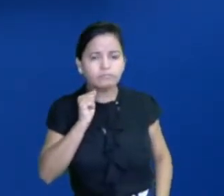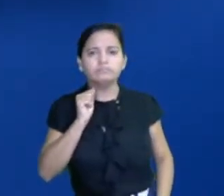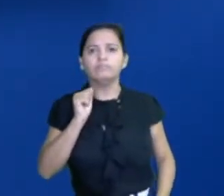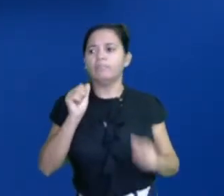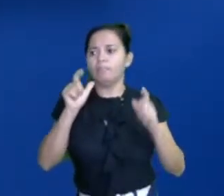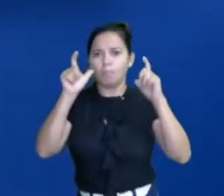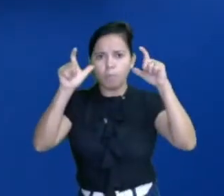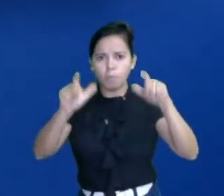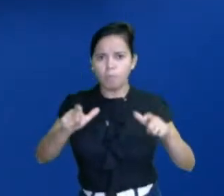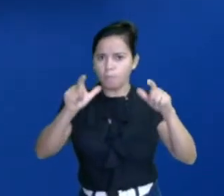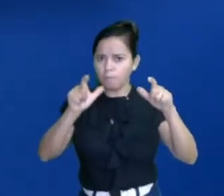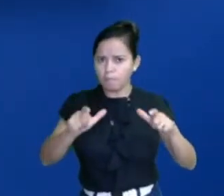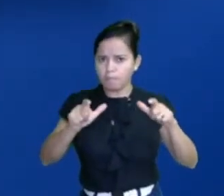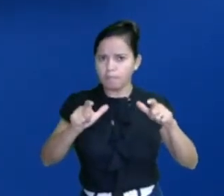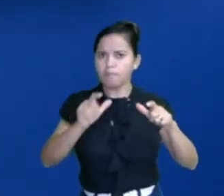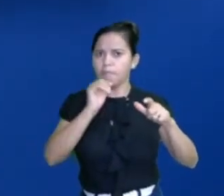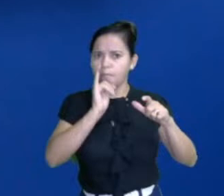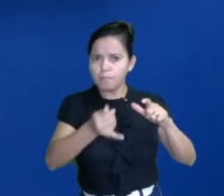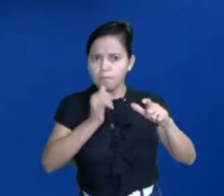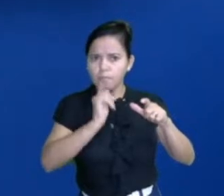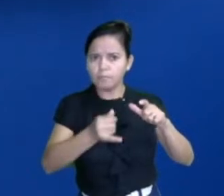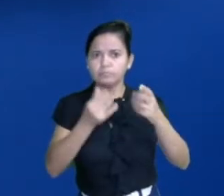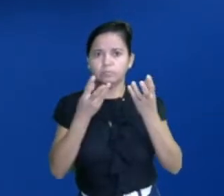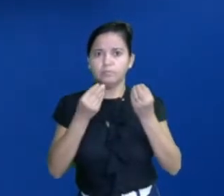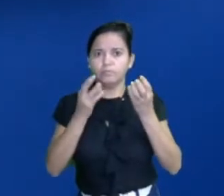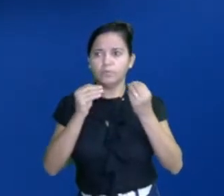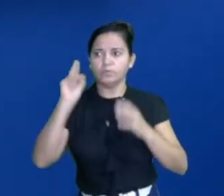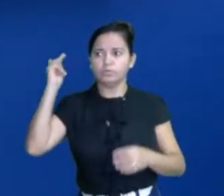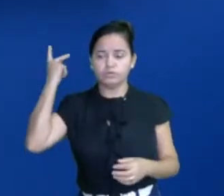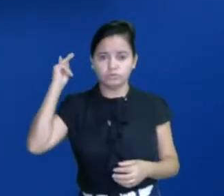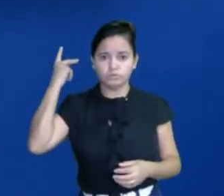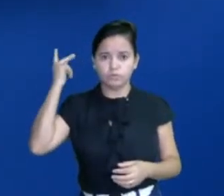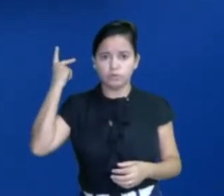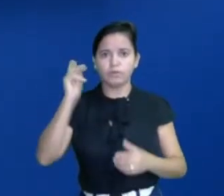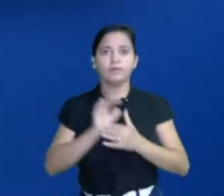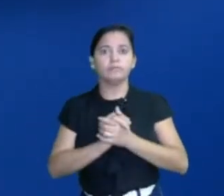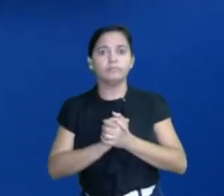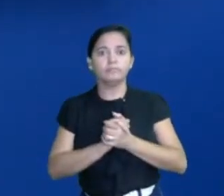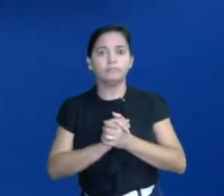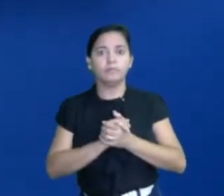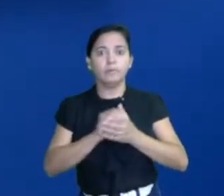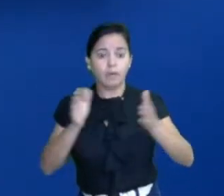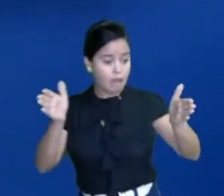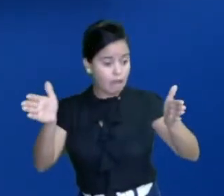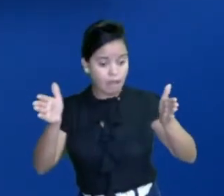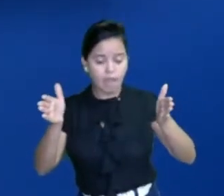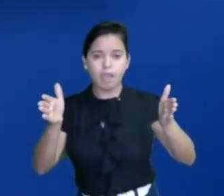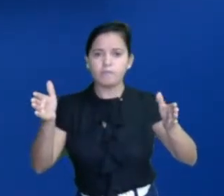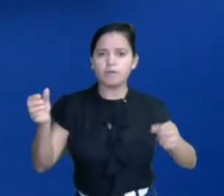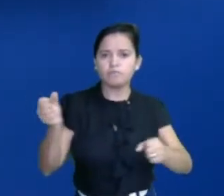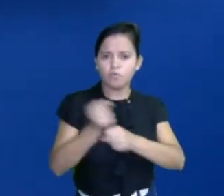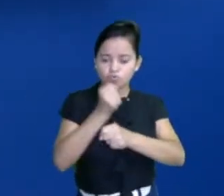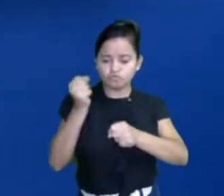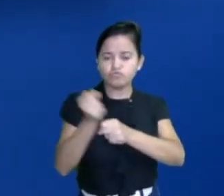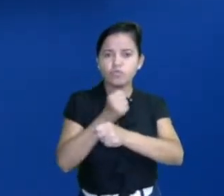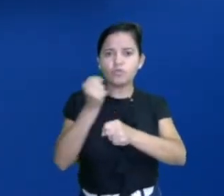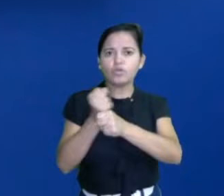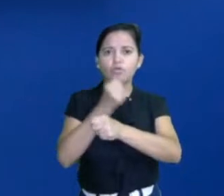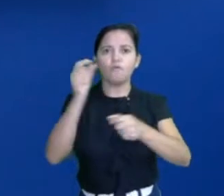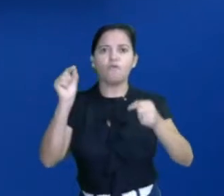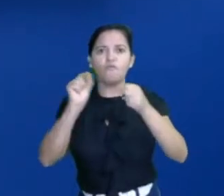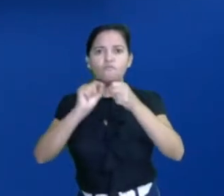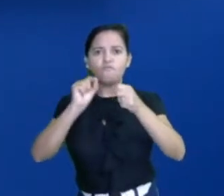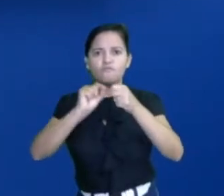Esses lugares contam muita história. A época em que eles foram construídos foi uma época que conta